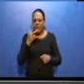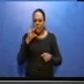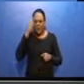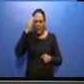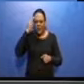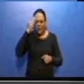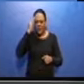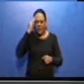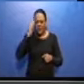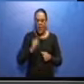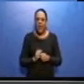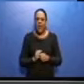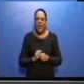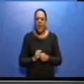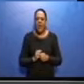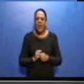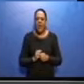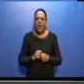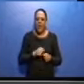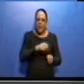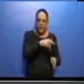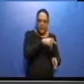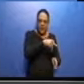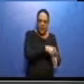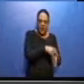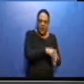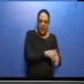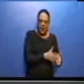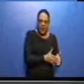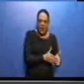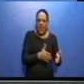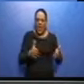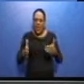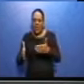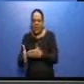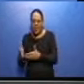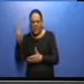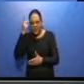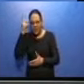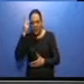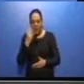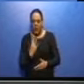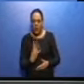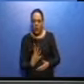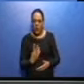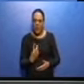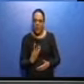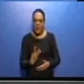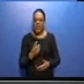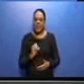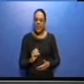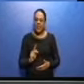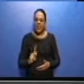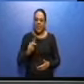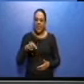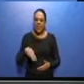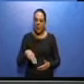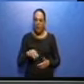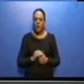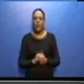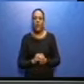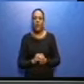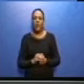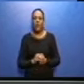de 430, 450 quilômetros, né, daqui a São Paulo. Então, para vocês terem aí a dimensão, né, do tamanho,